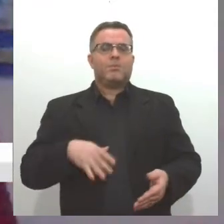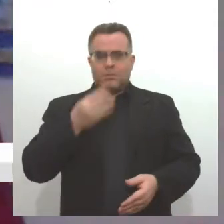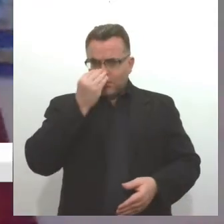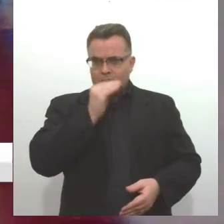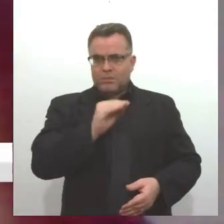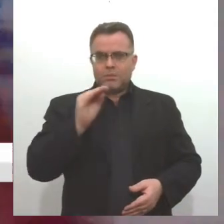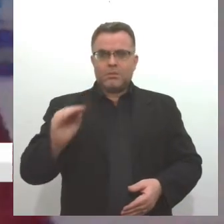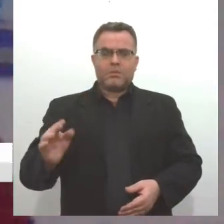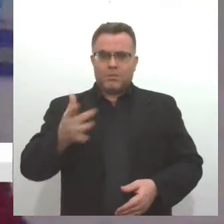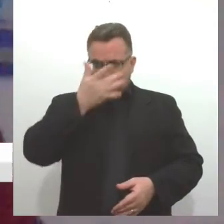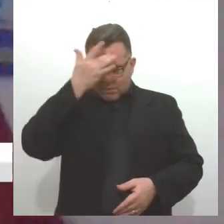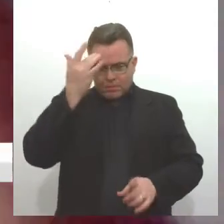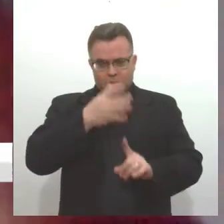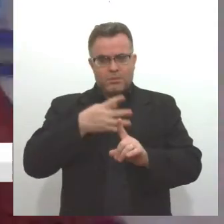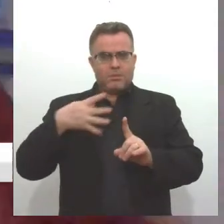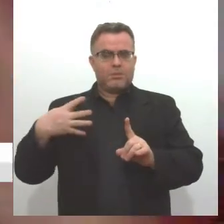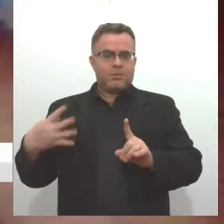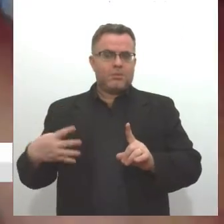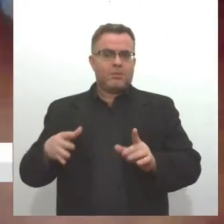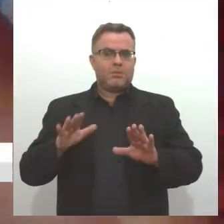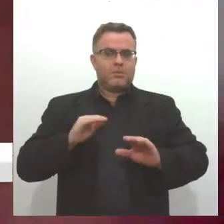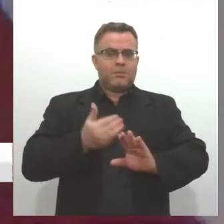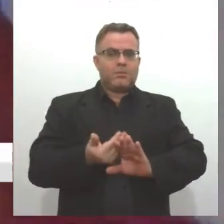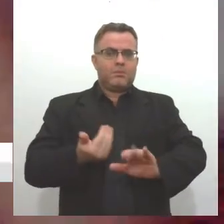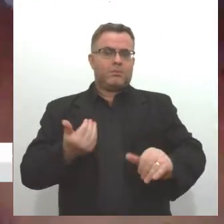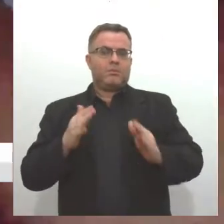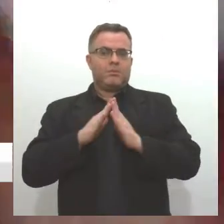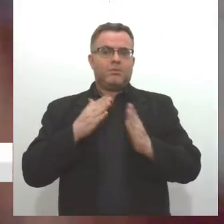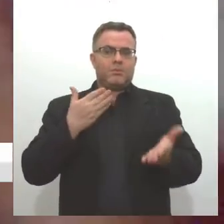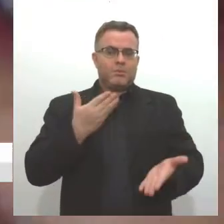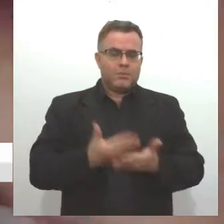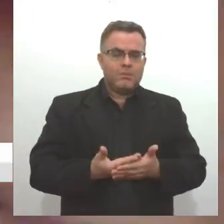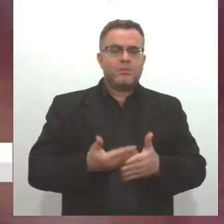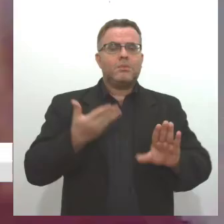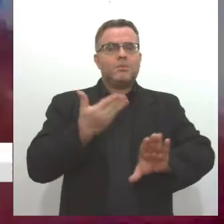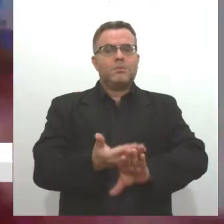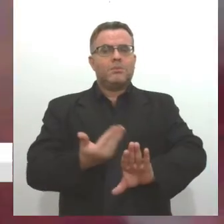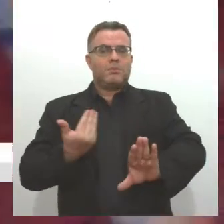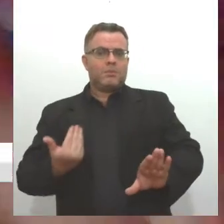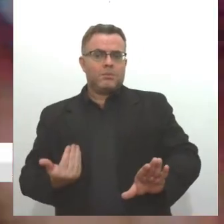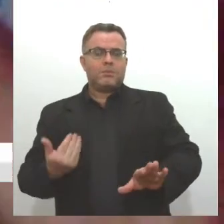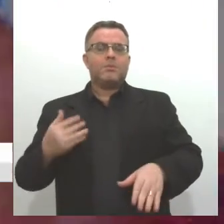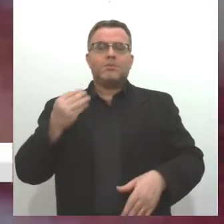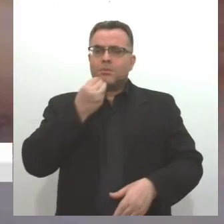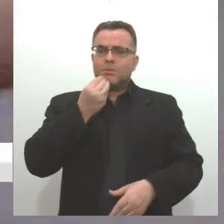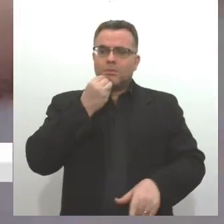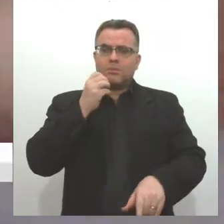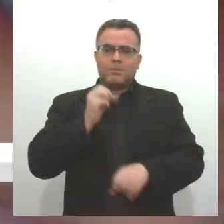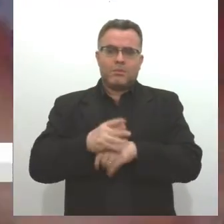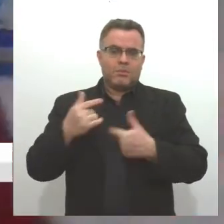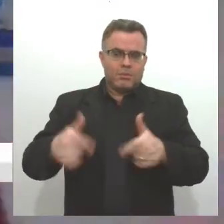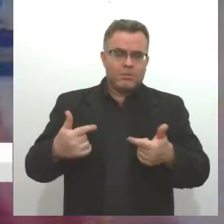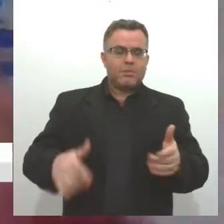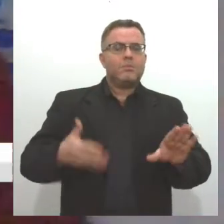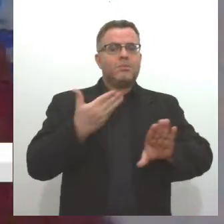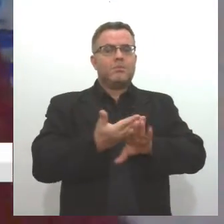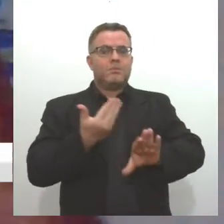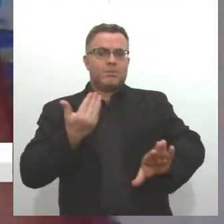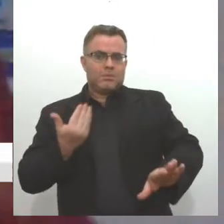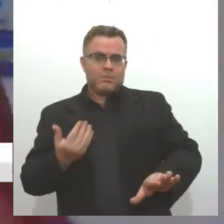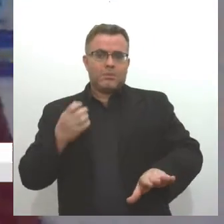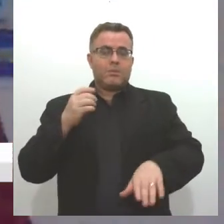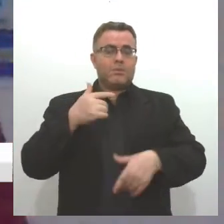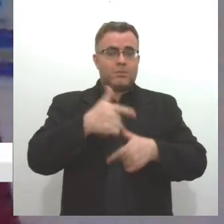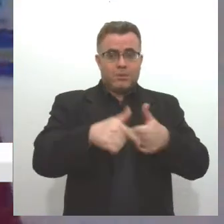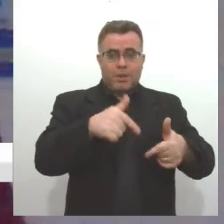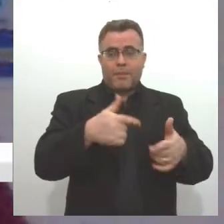LGBT da escola, que aí exclui da oportunização igual para o mercado de trabalho, que aí exclui do mercado de trabalho, que aí vira